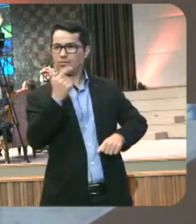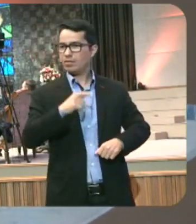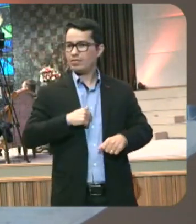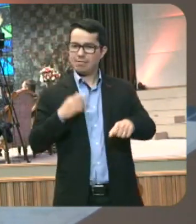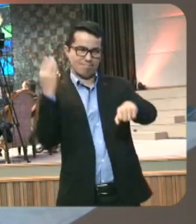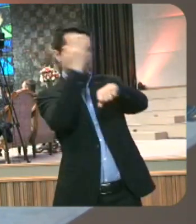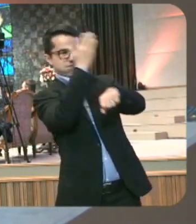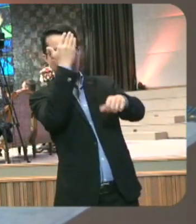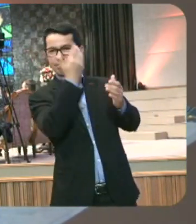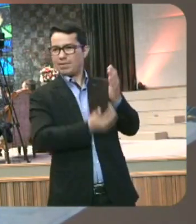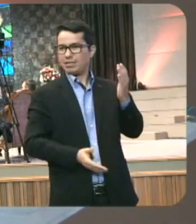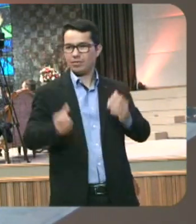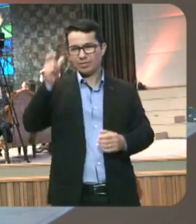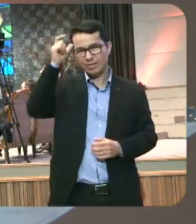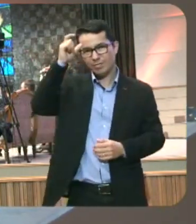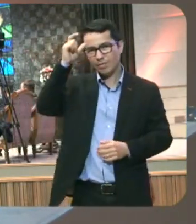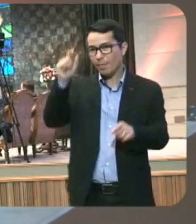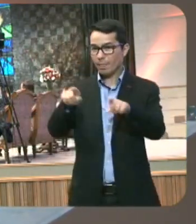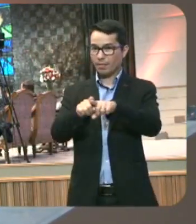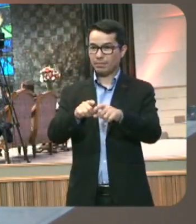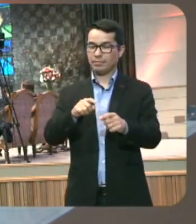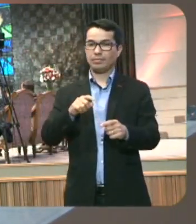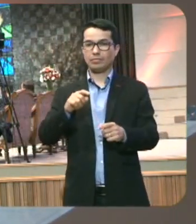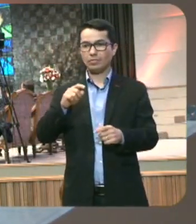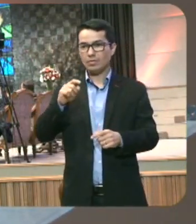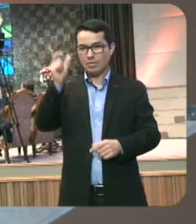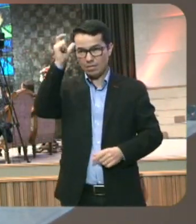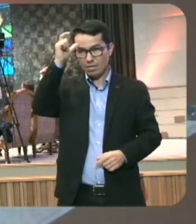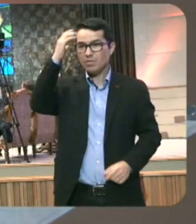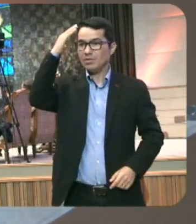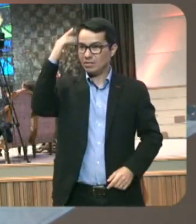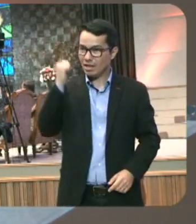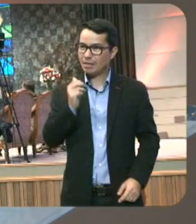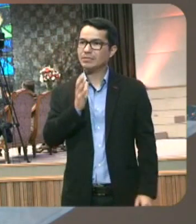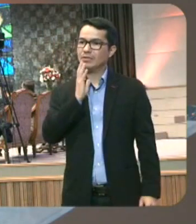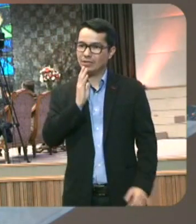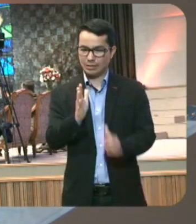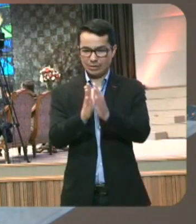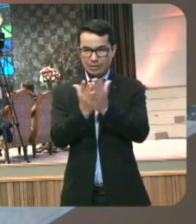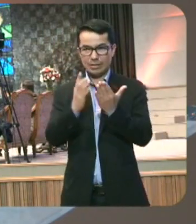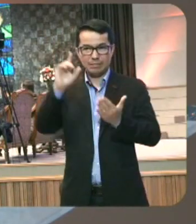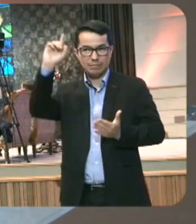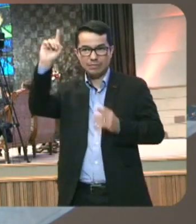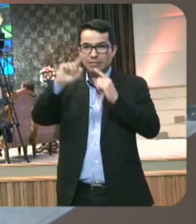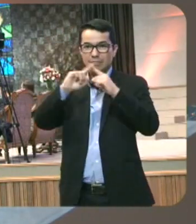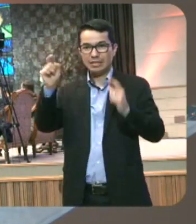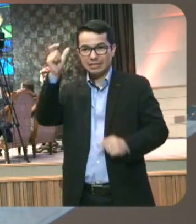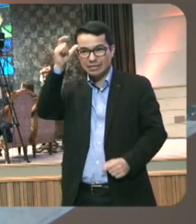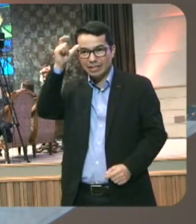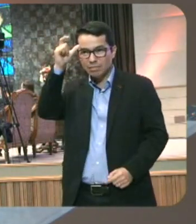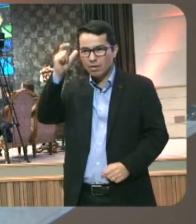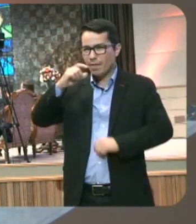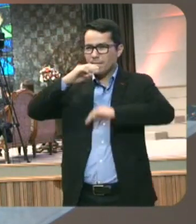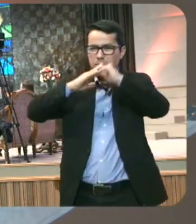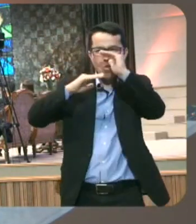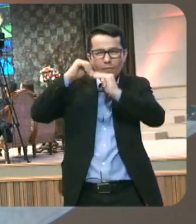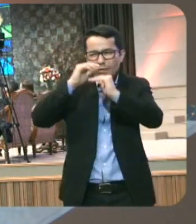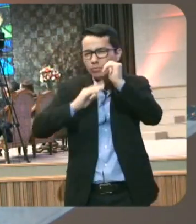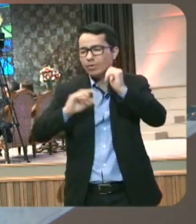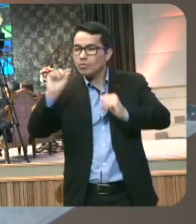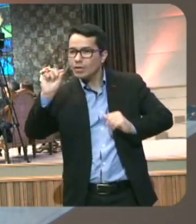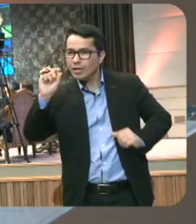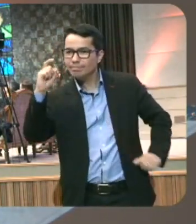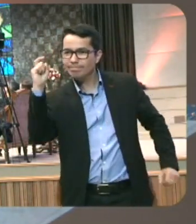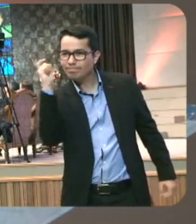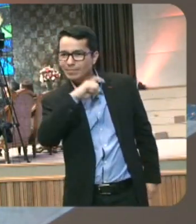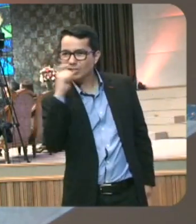não apenas ele sabe usar a Bíblia, mas ele é mentiroso, não é? E ele mente, e